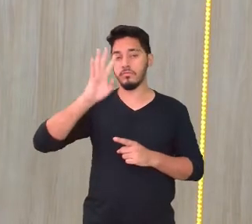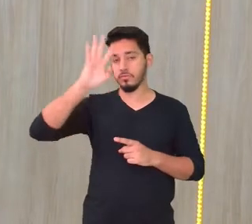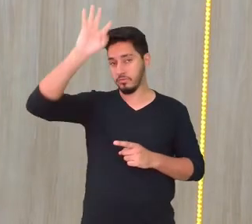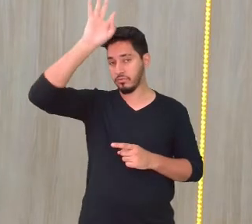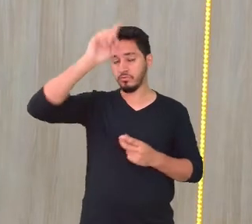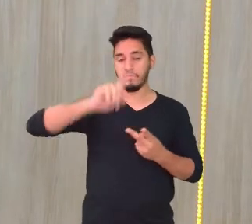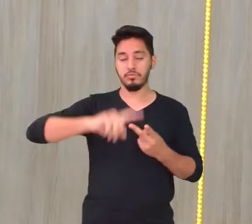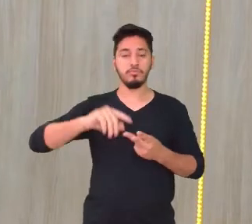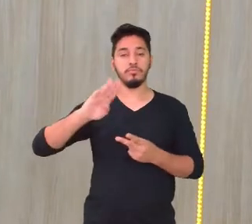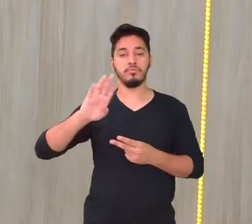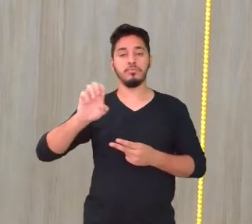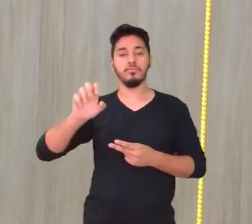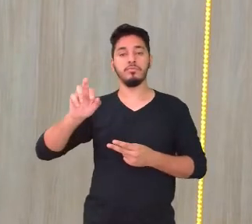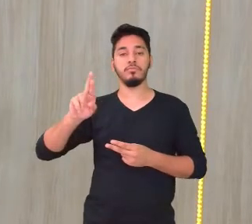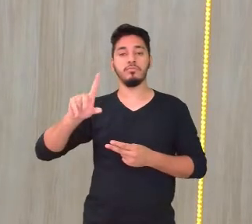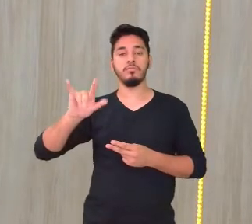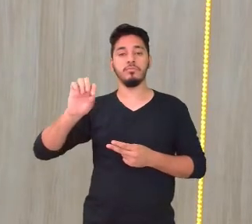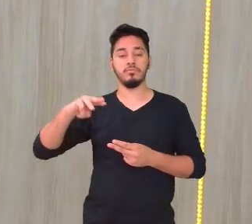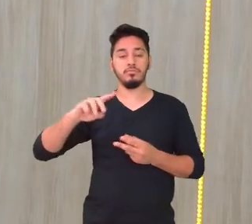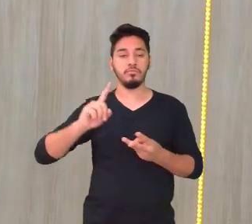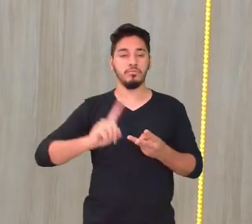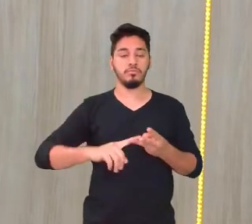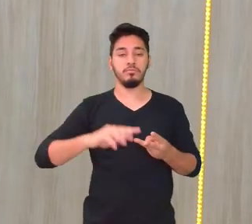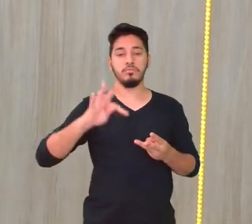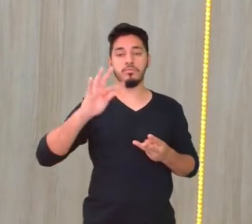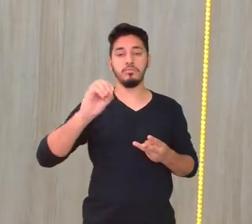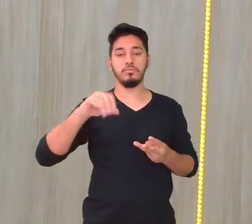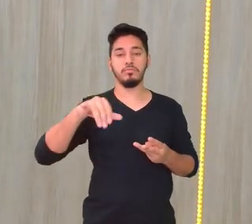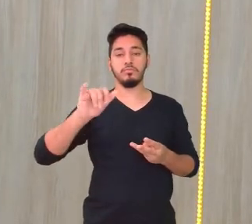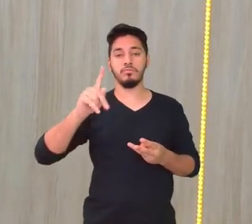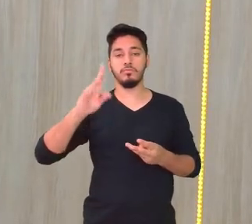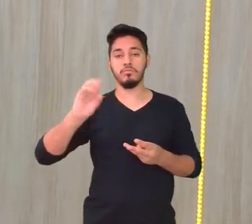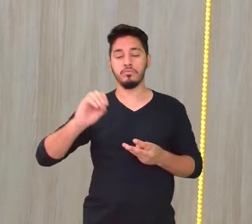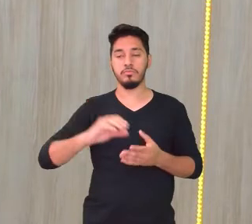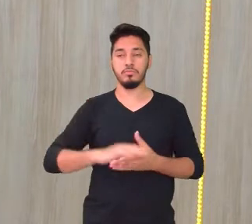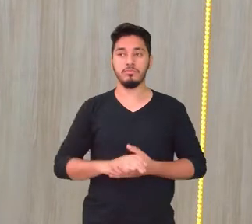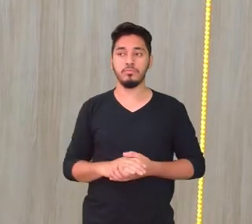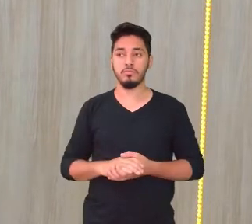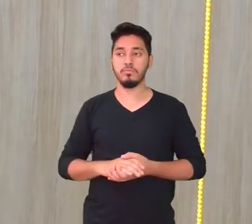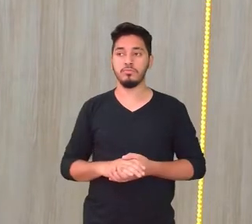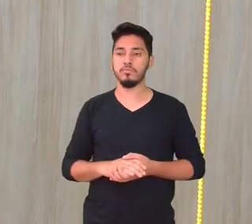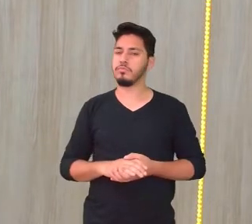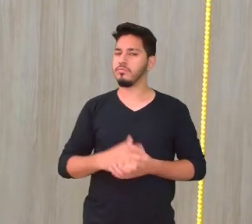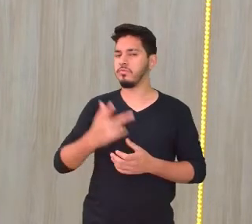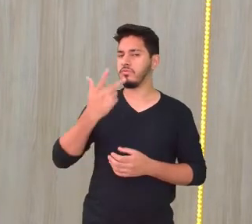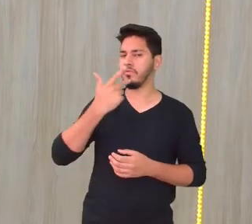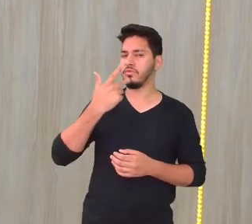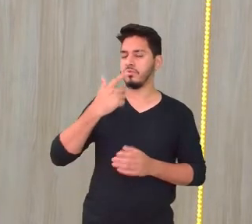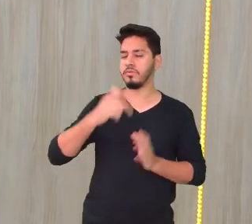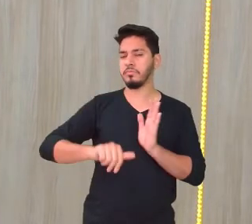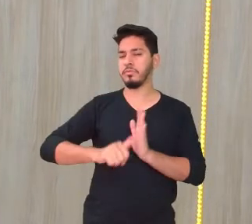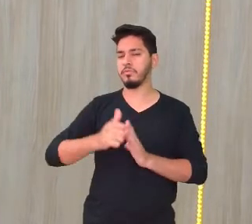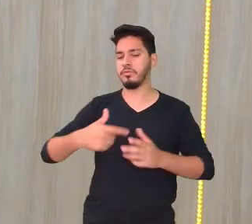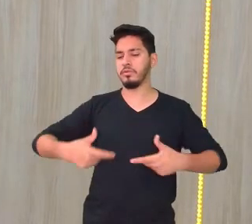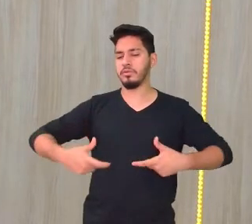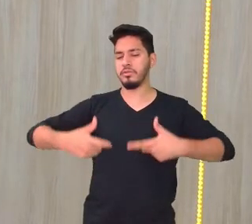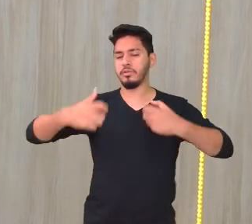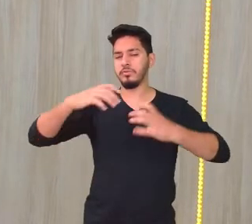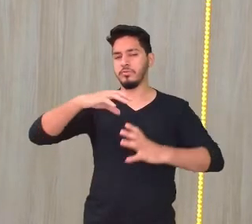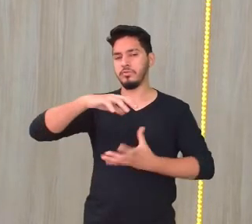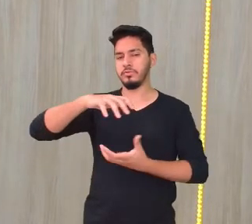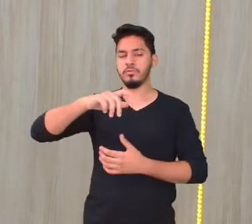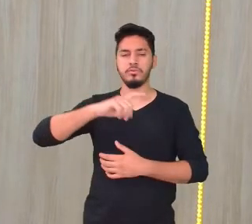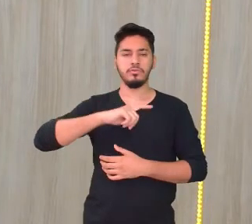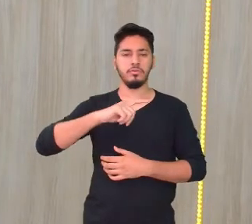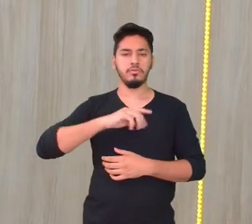Berlim e Tóquio, né? Itália, Alemanha e Japão. E a gente falou, né, na Primeira Guerra Mundial, a gente teve